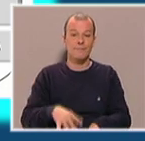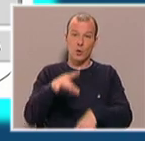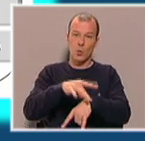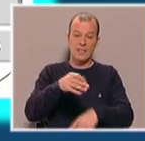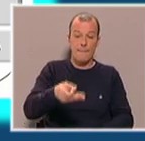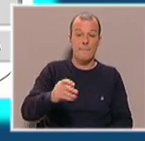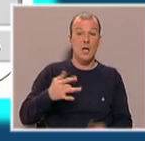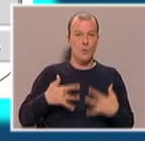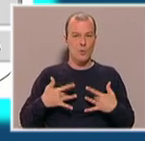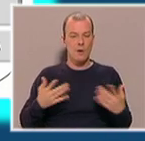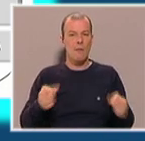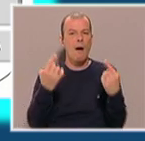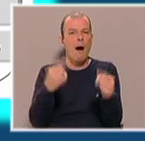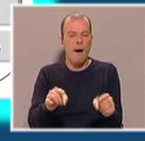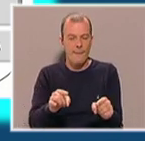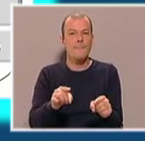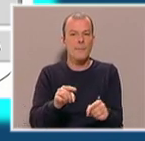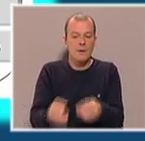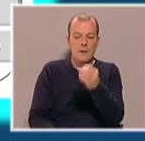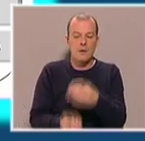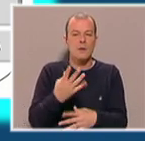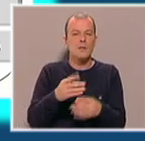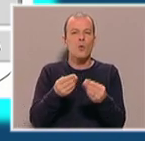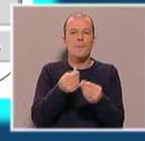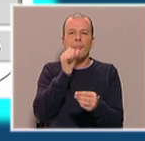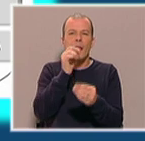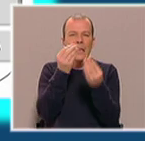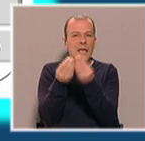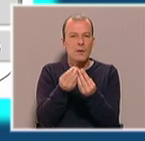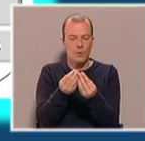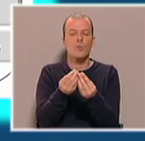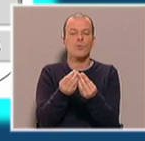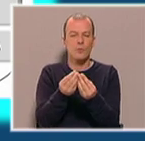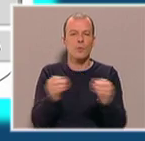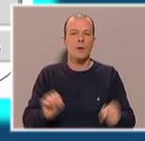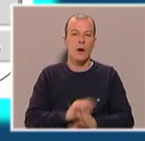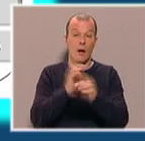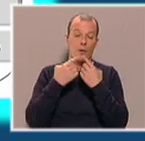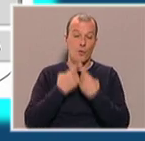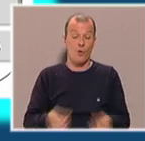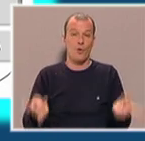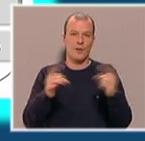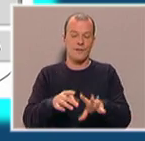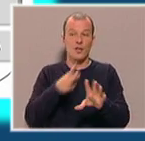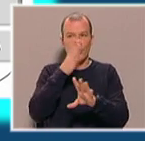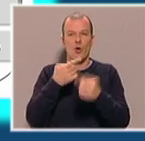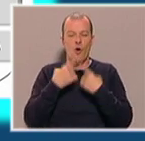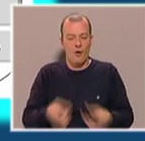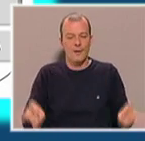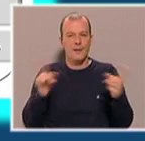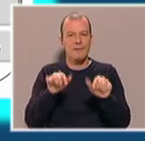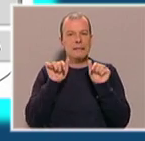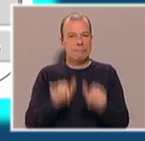pneumonia, em que há também a produção de um líquido que vai também, obviamente, mais uma vez, e voltar aqui a repetir,